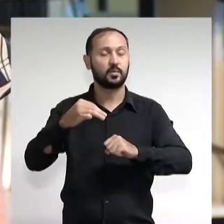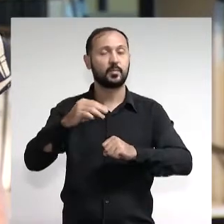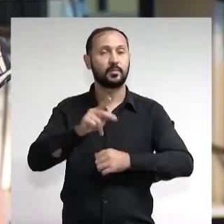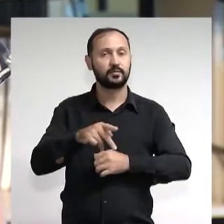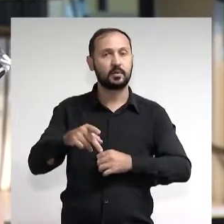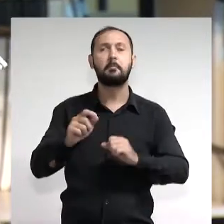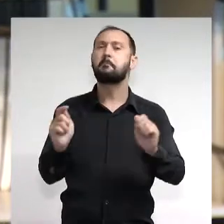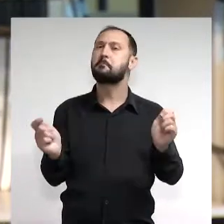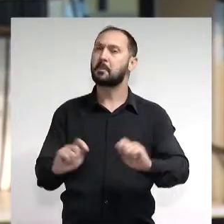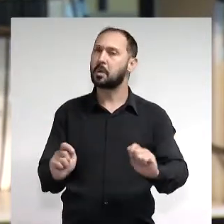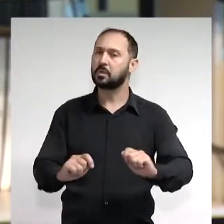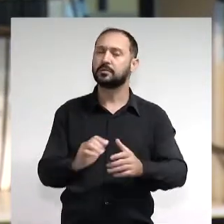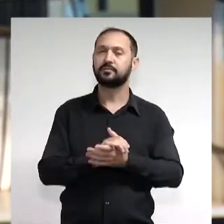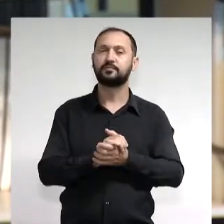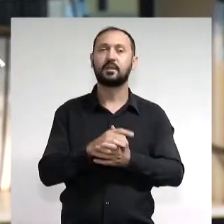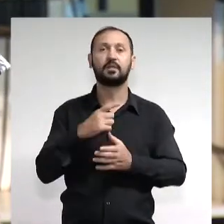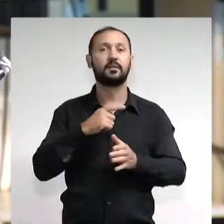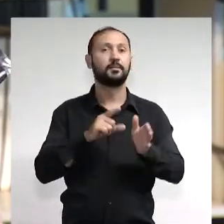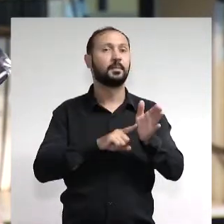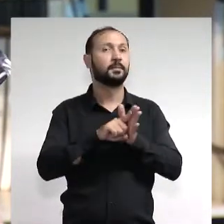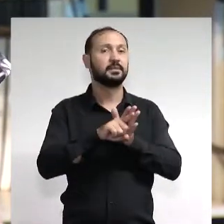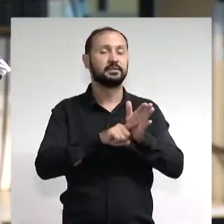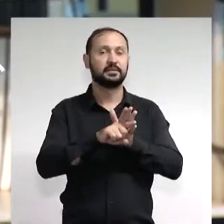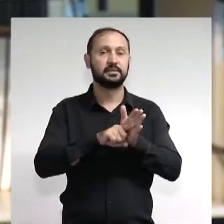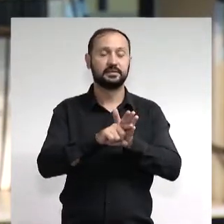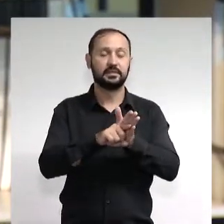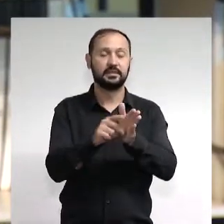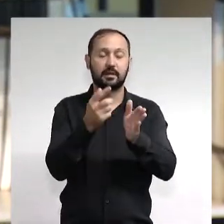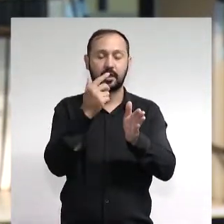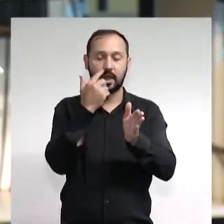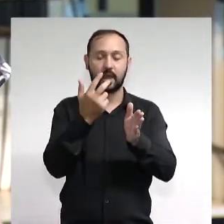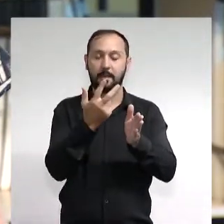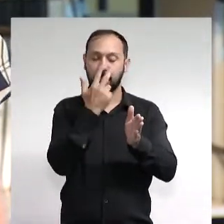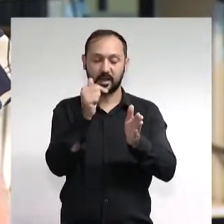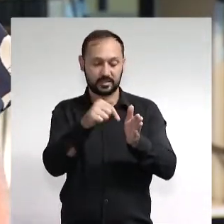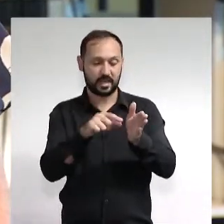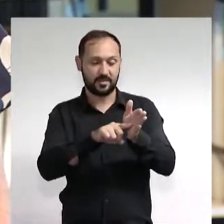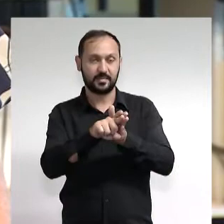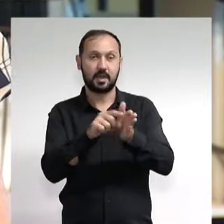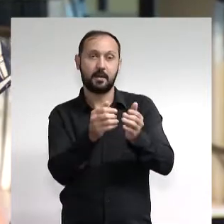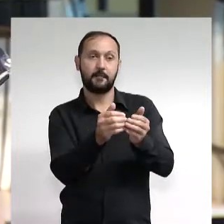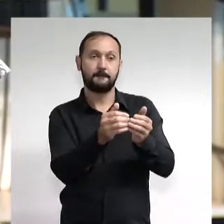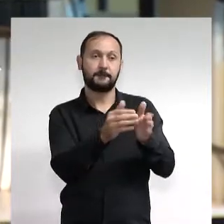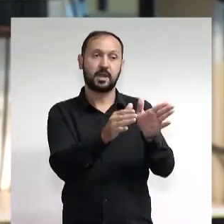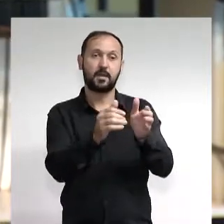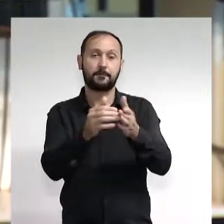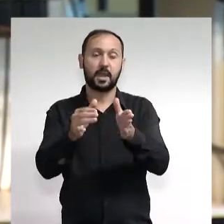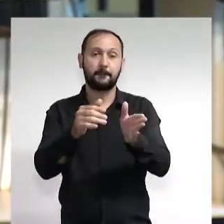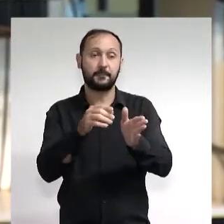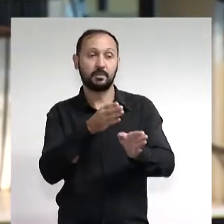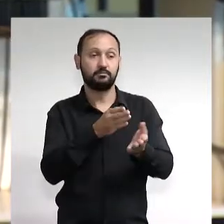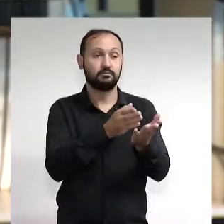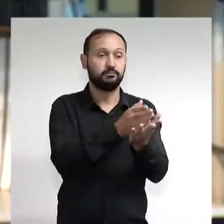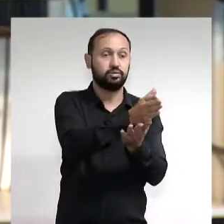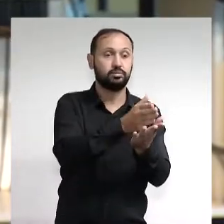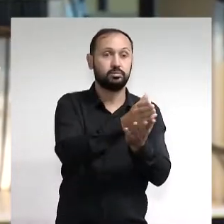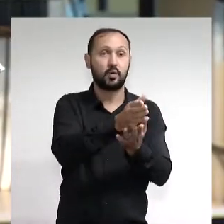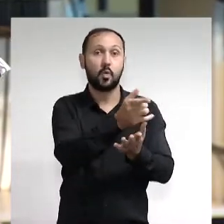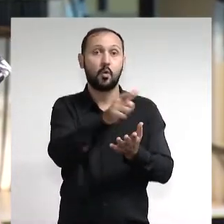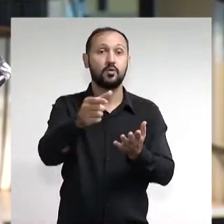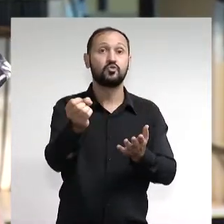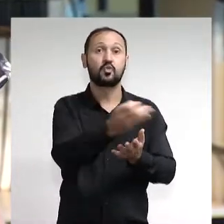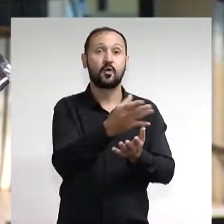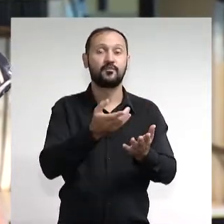viável. Além disso, uma pesquisa, ela sempre abre novas portas, né, para outras pesquisas. Então,